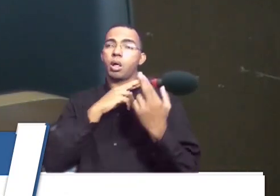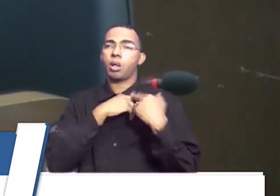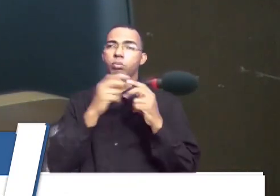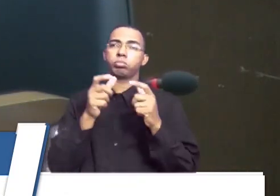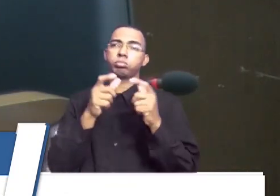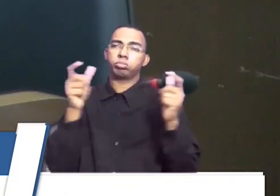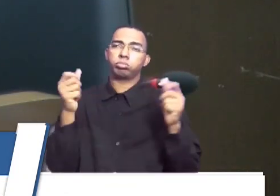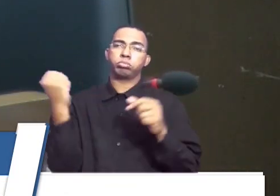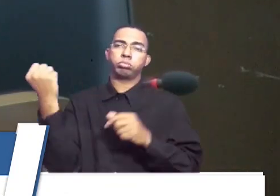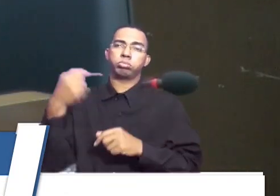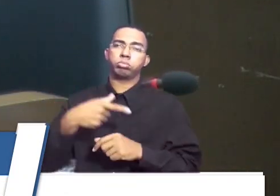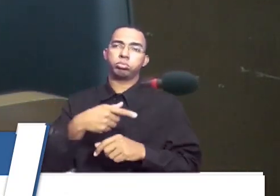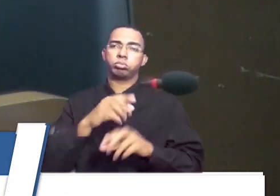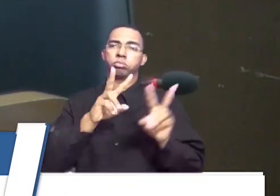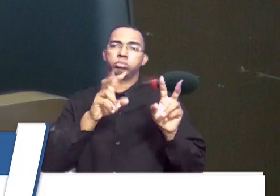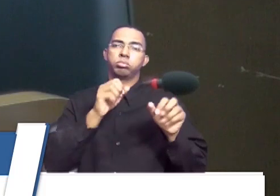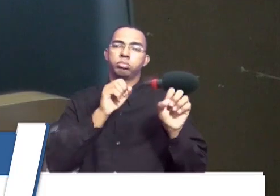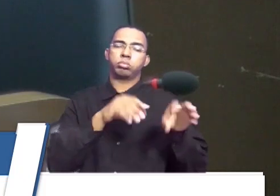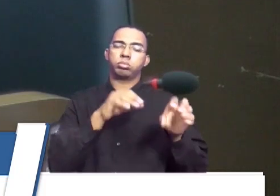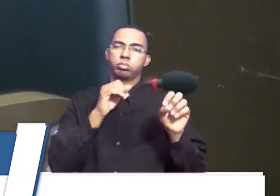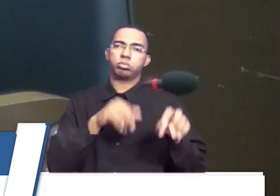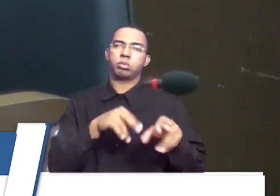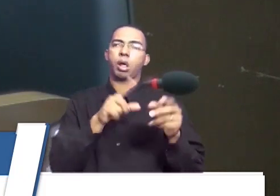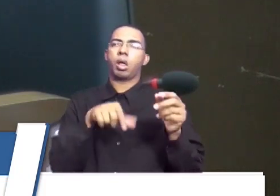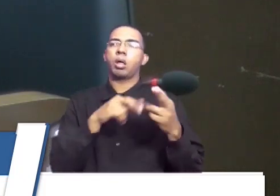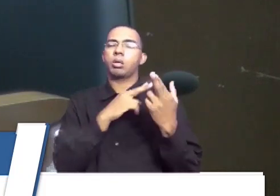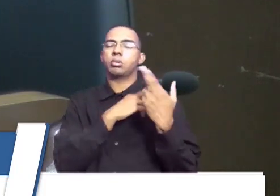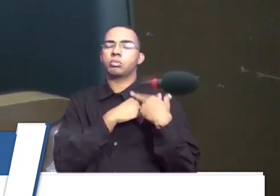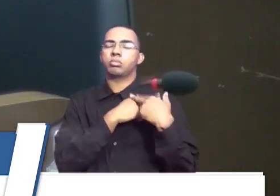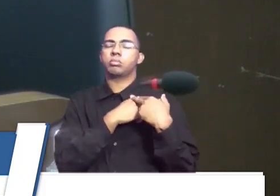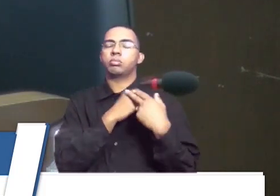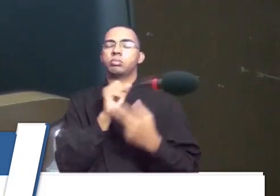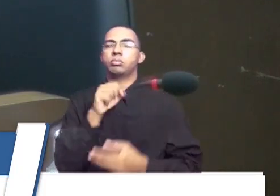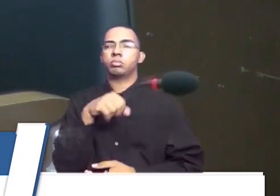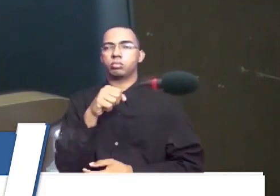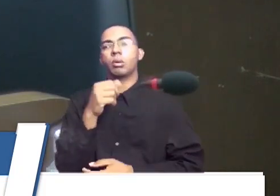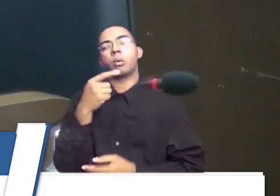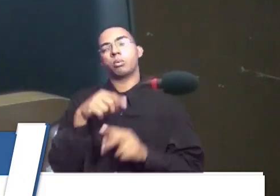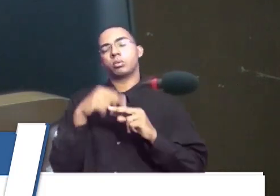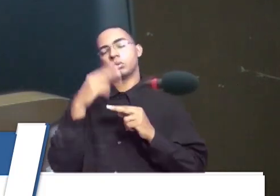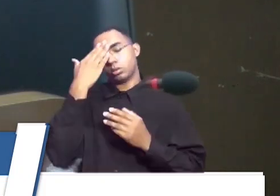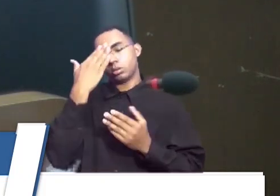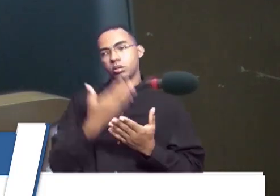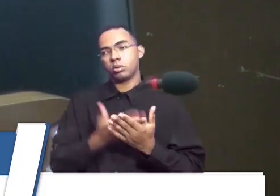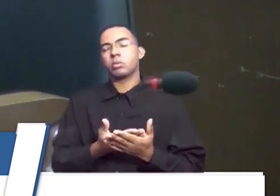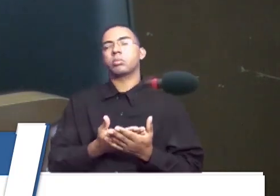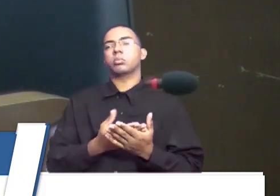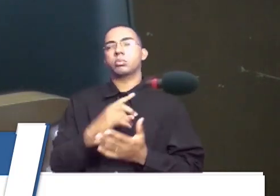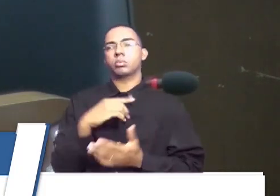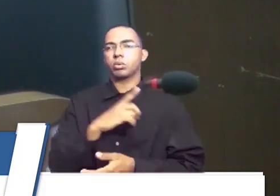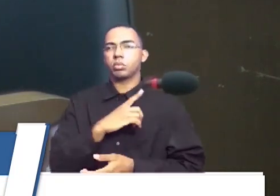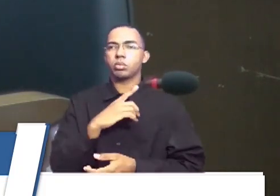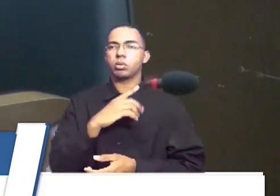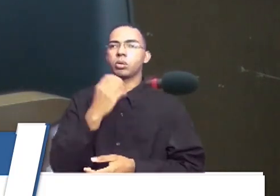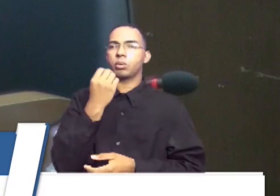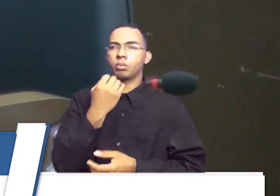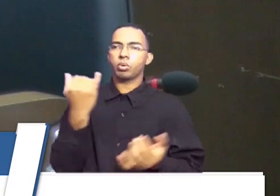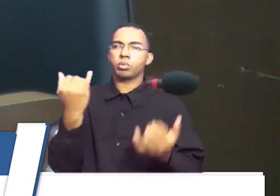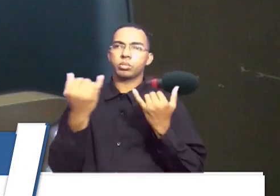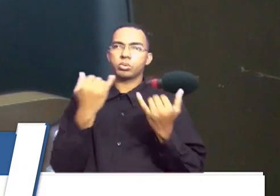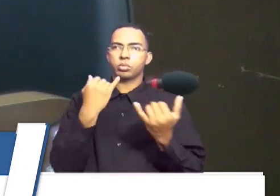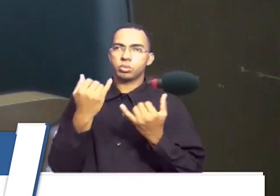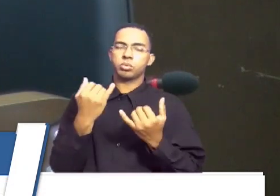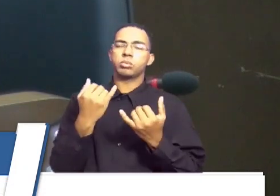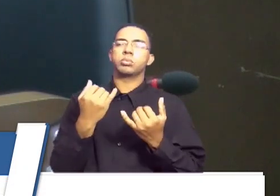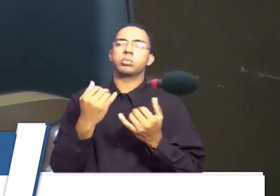da educação, é a responsabilidade grande dele. Então, eu acredito que teremos boa notícia e cumprimento aí